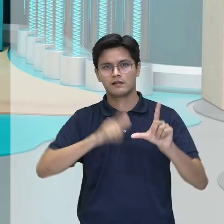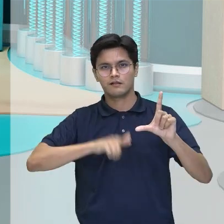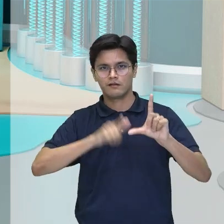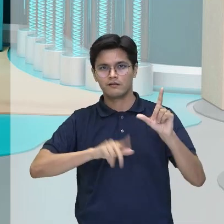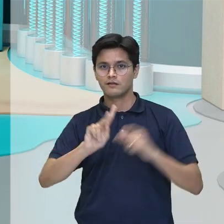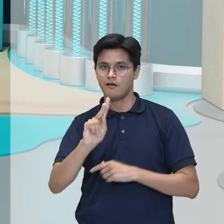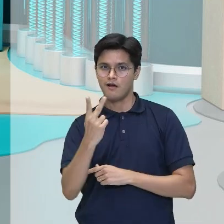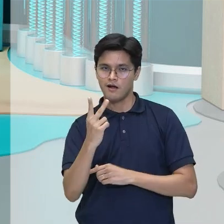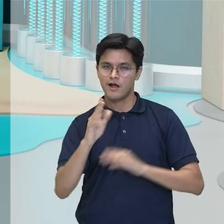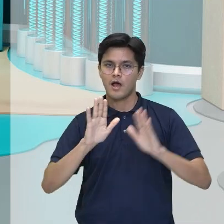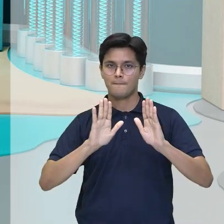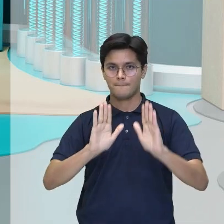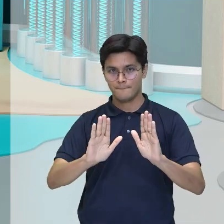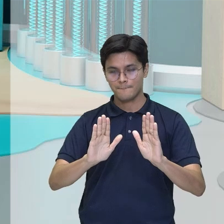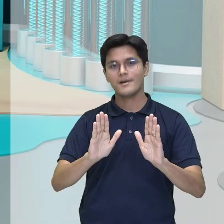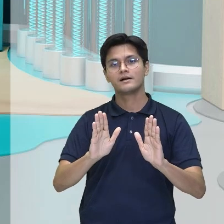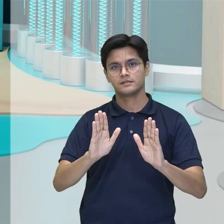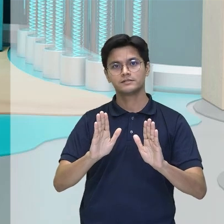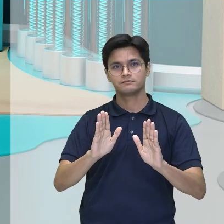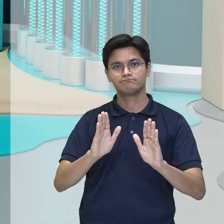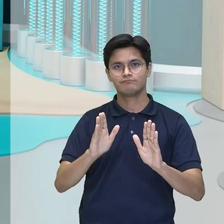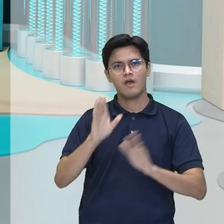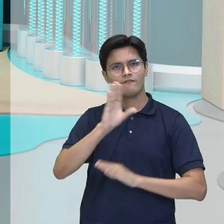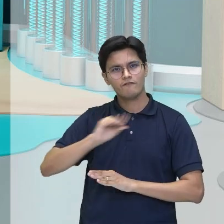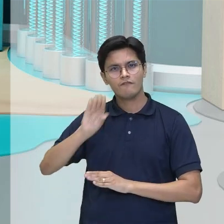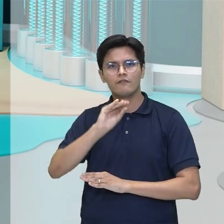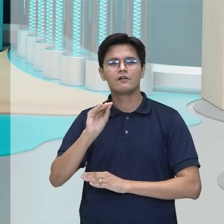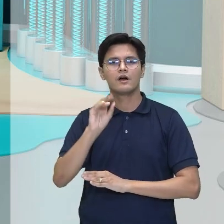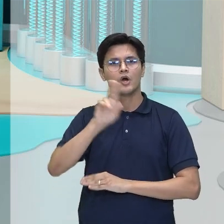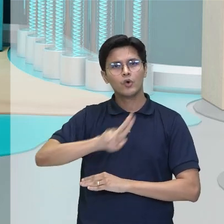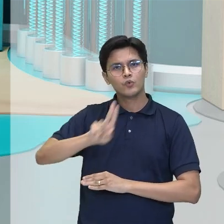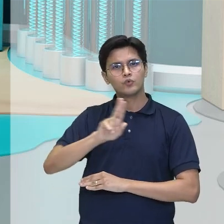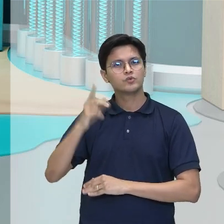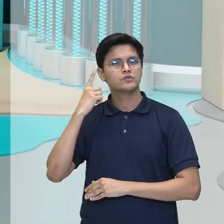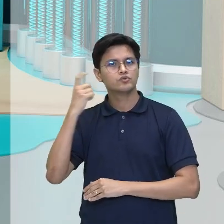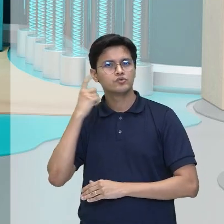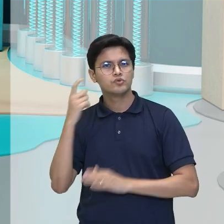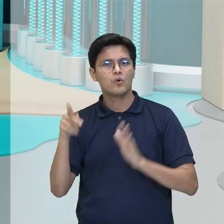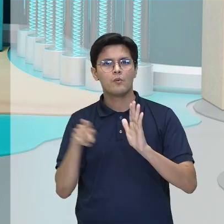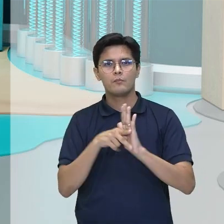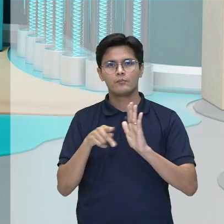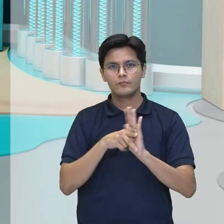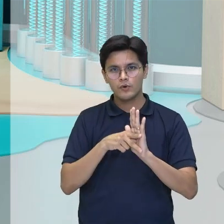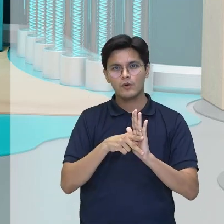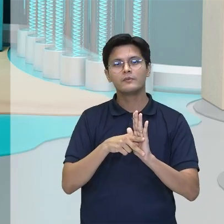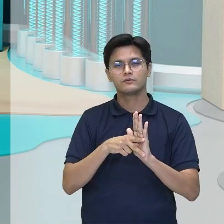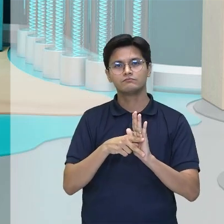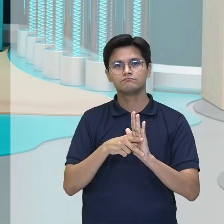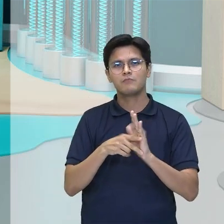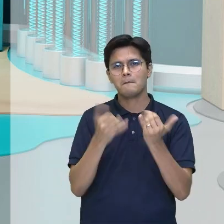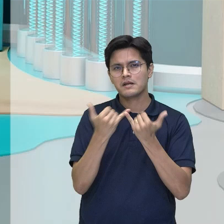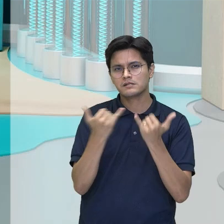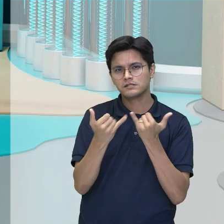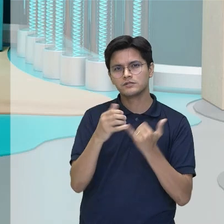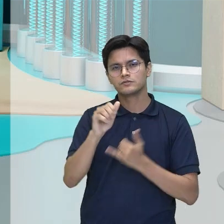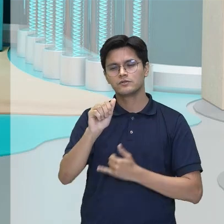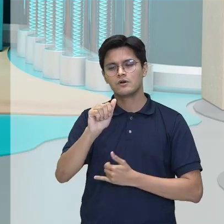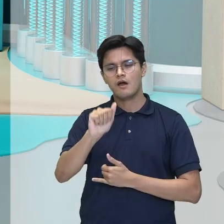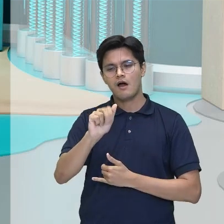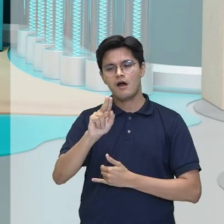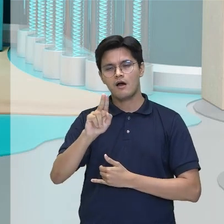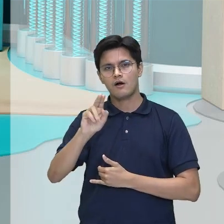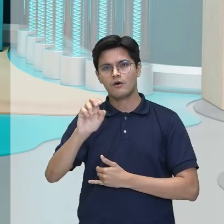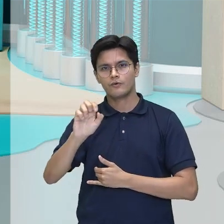Hour. An hour. Ok? Então, tomem cuidado com esse hour. Próximo. An